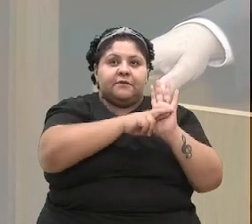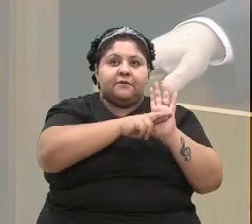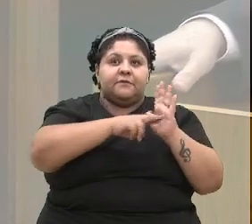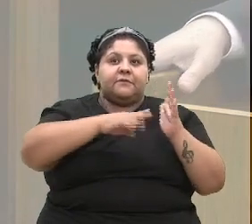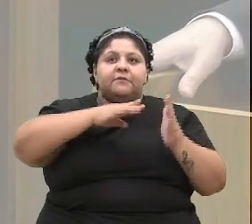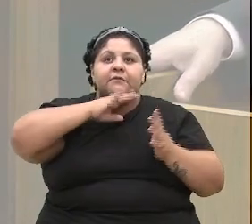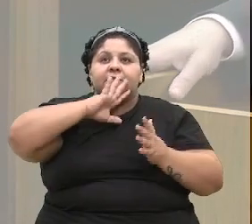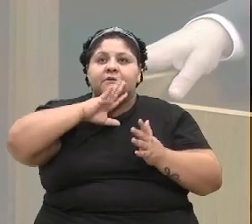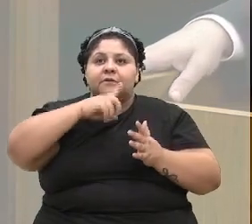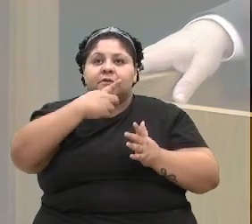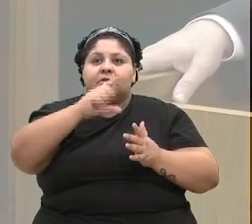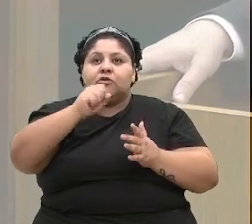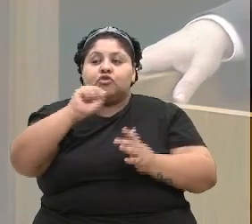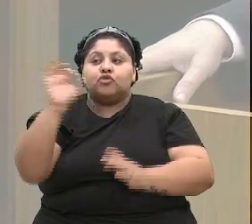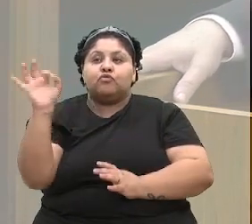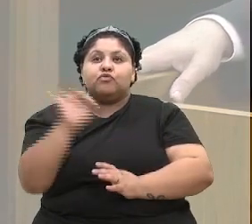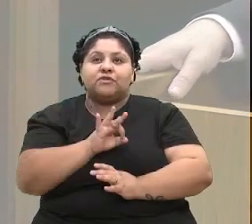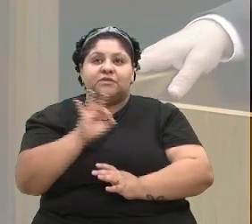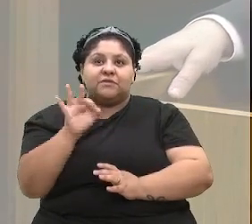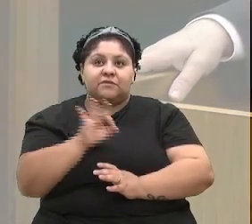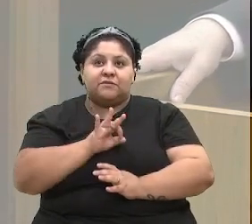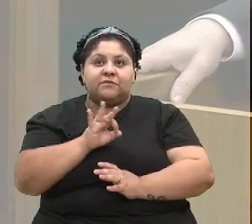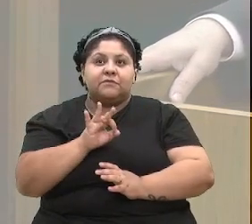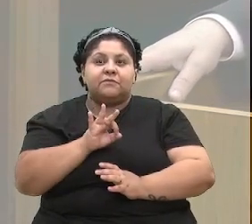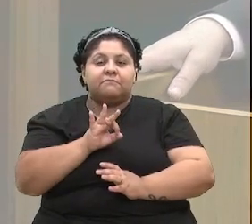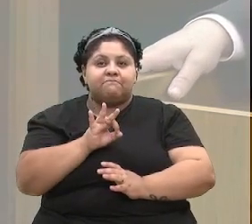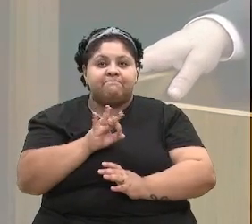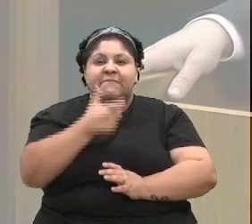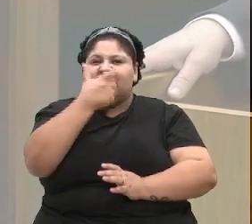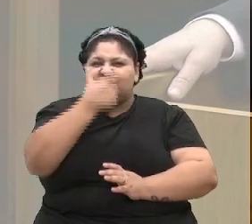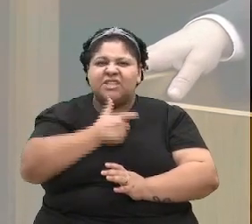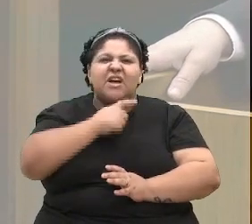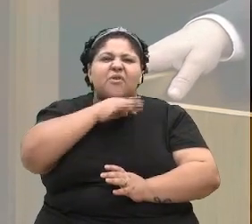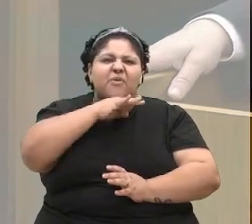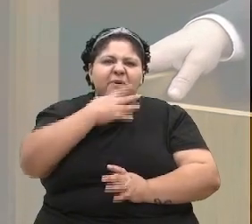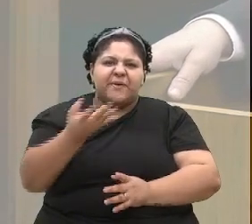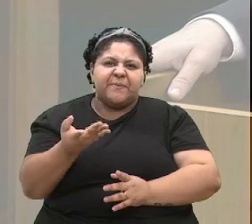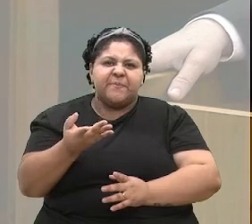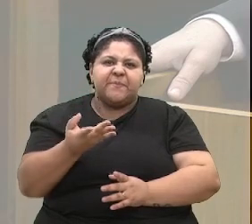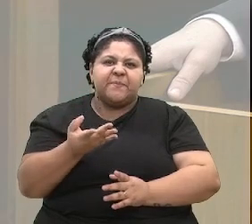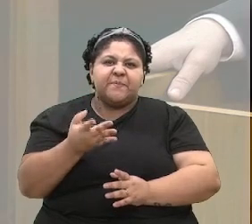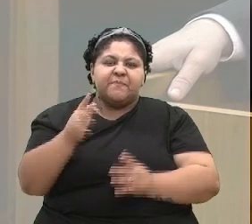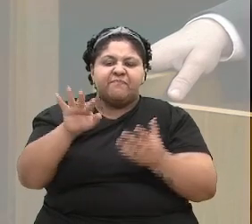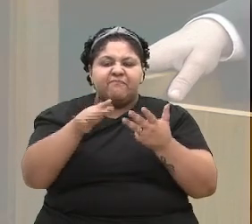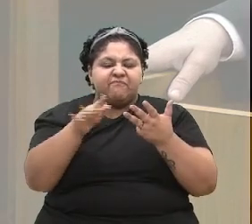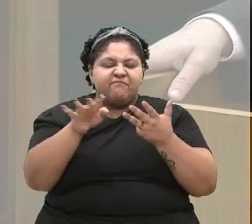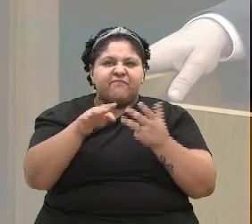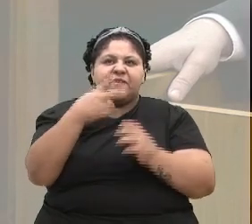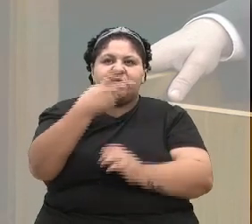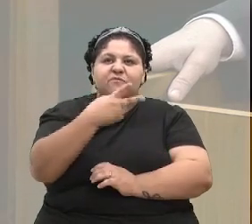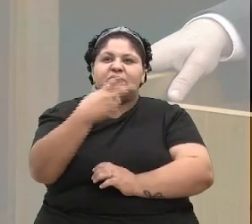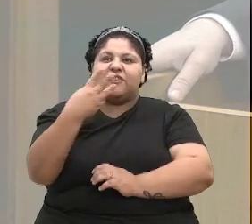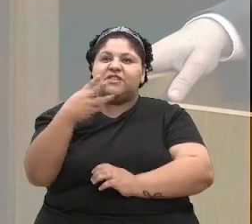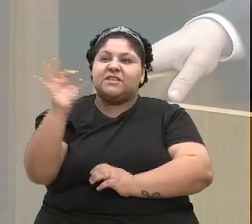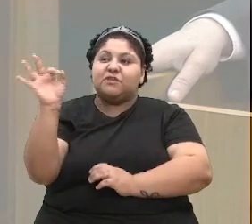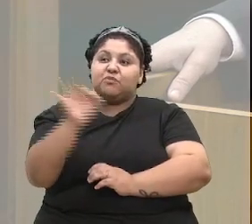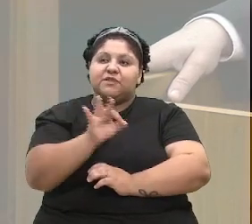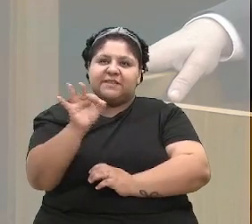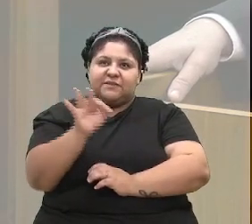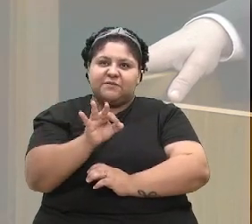ruim, 18%. Consideraram a festa da uva ruim. Razoável, 23%.